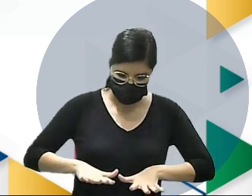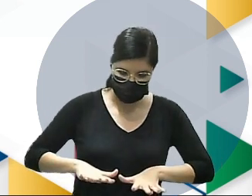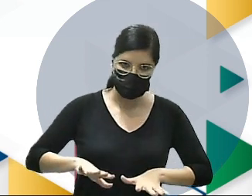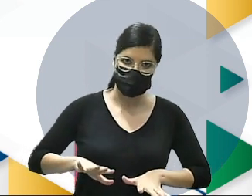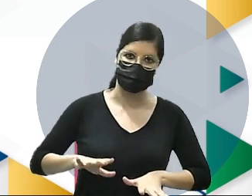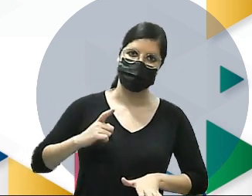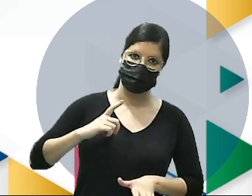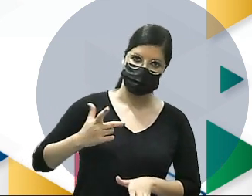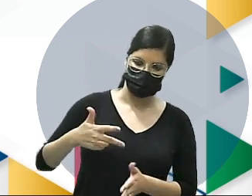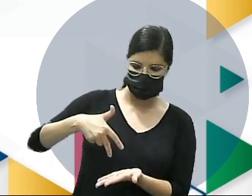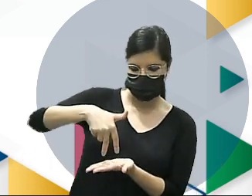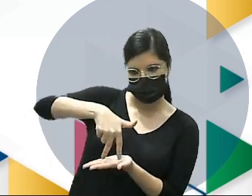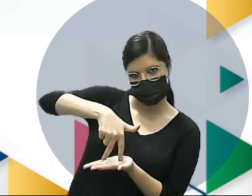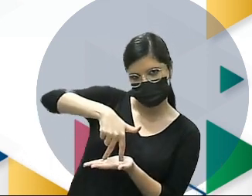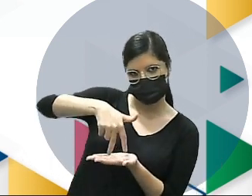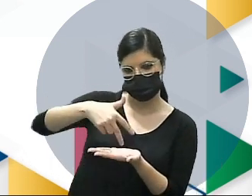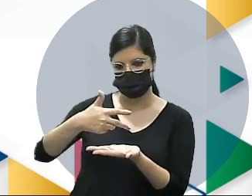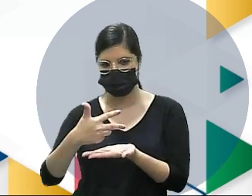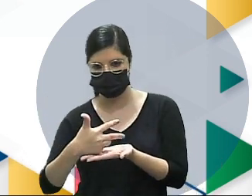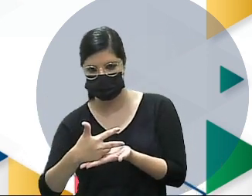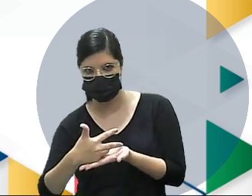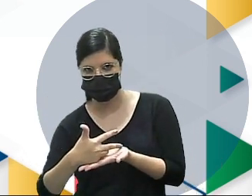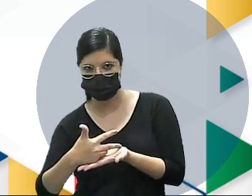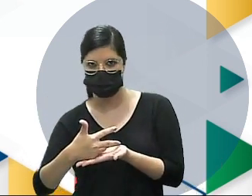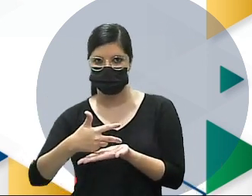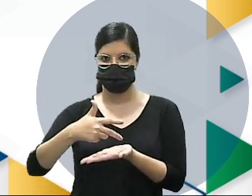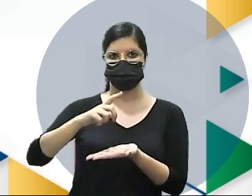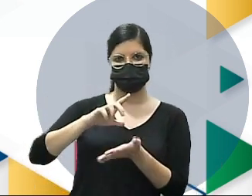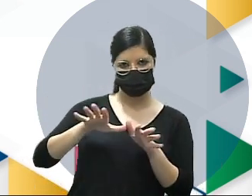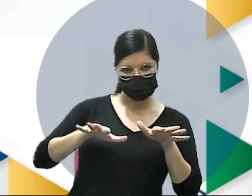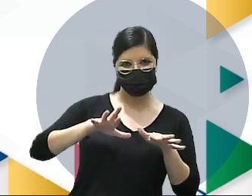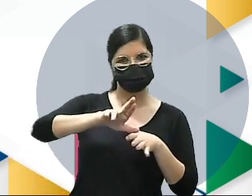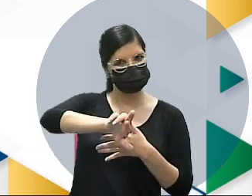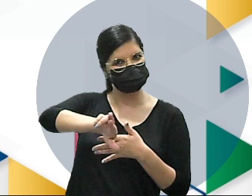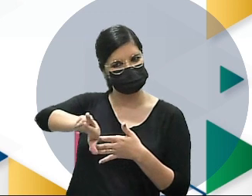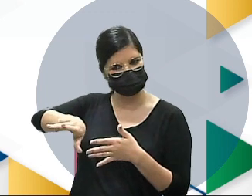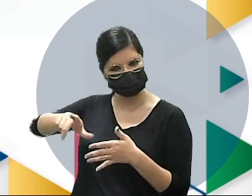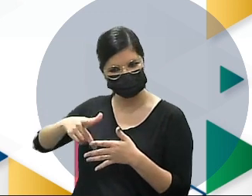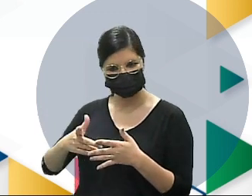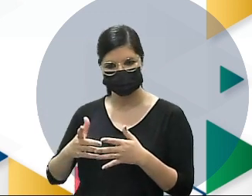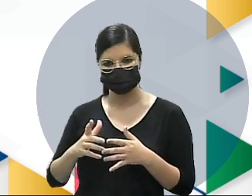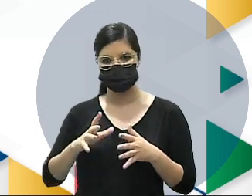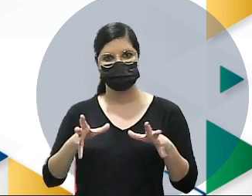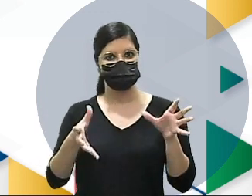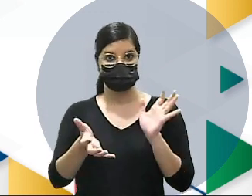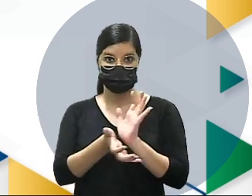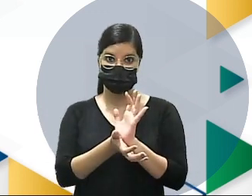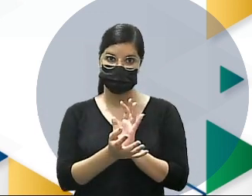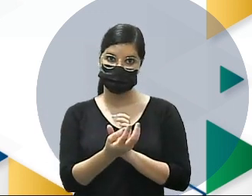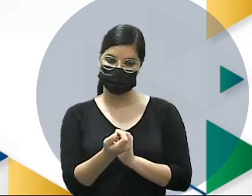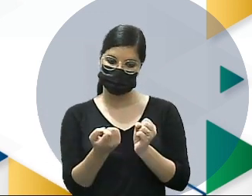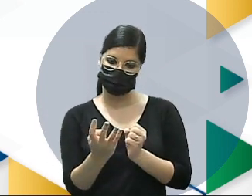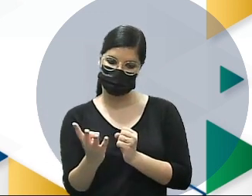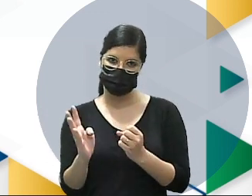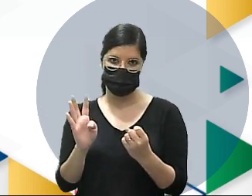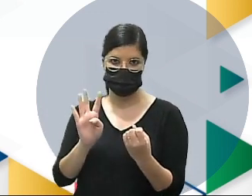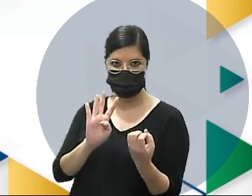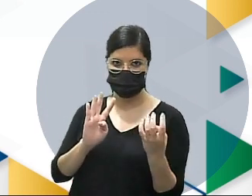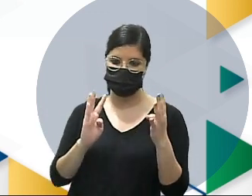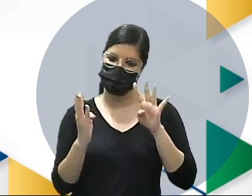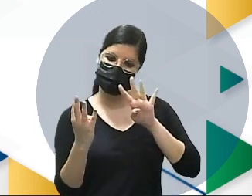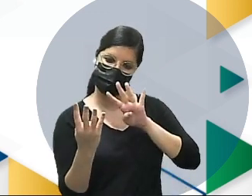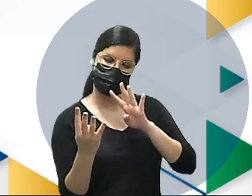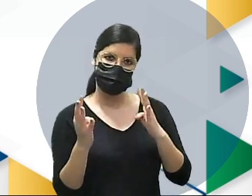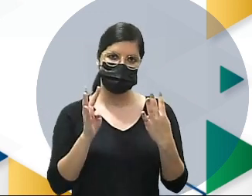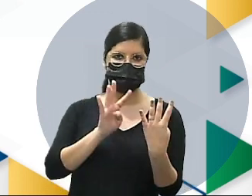movimento outro tá lá no grupo com 56 pessoas fazendo cada um movimento diferentes e o outro tá fazendo um movimento extremamente intensa para o